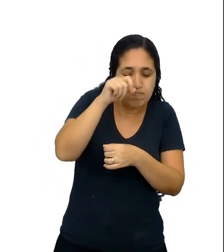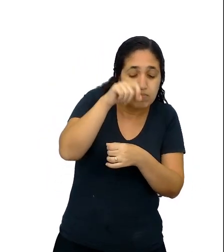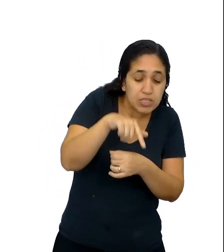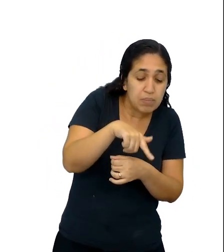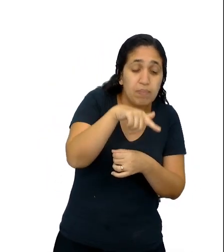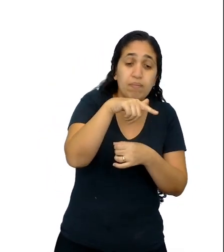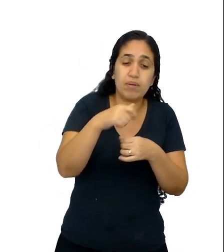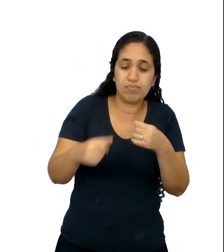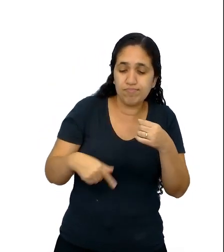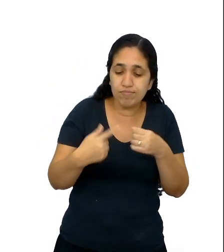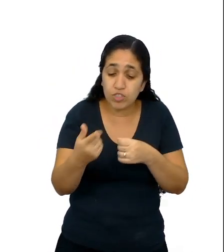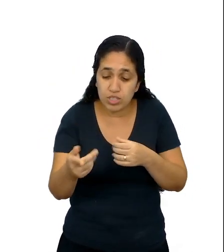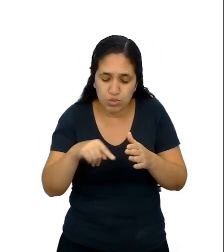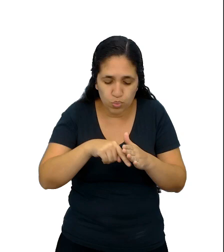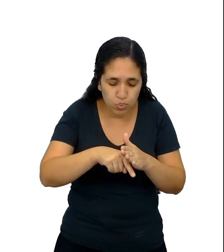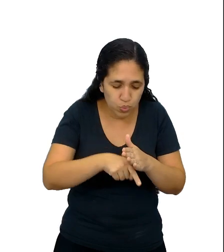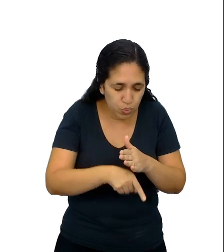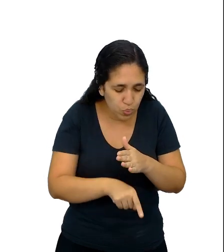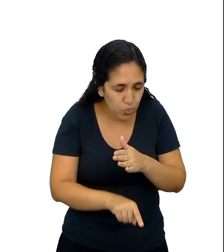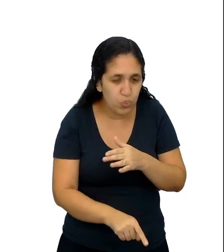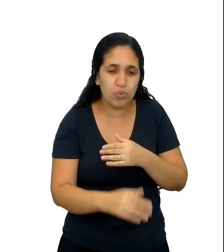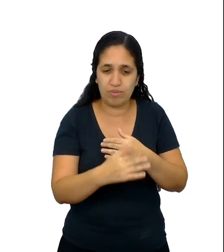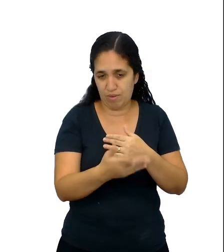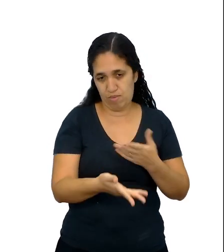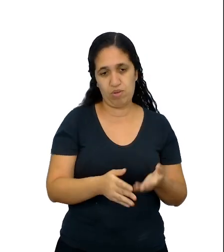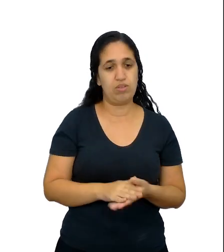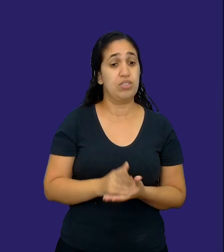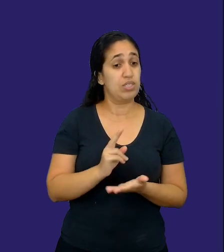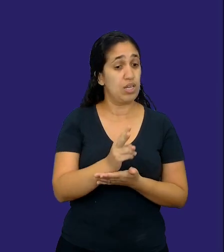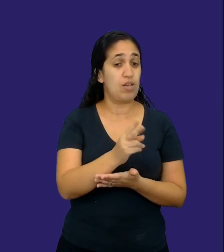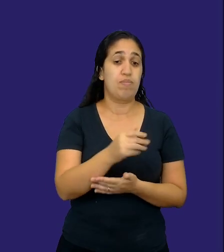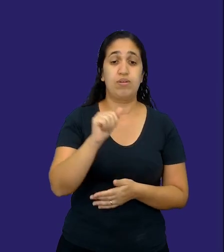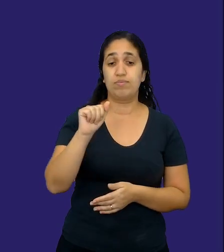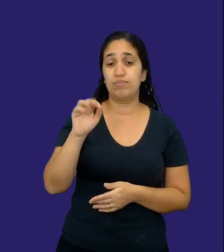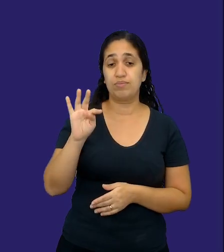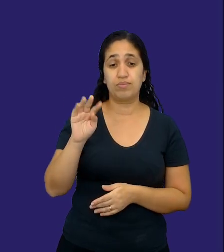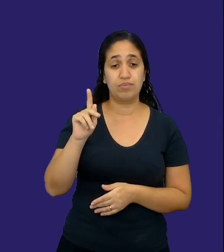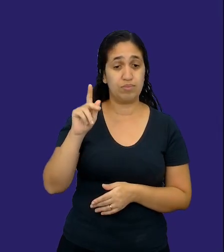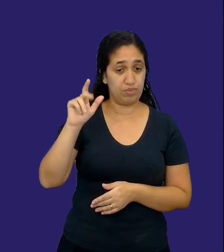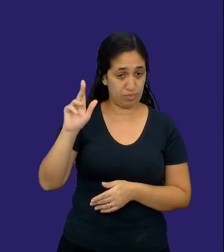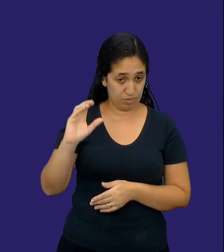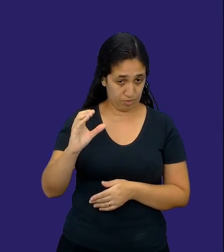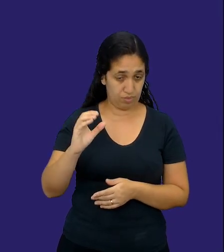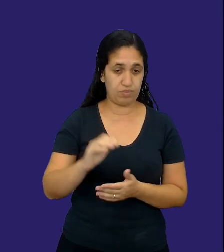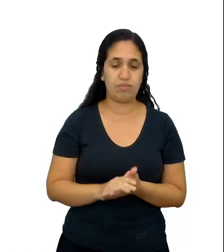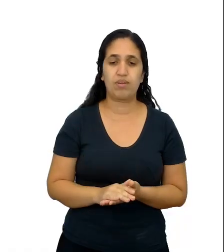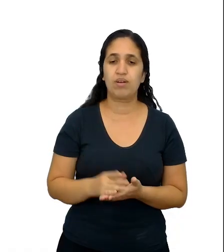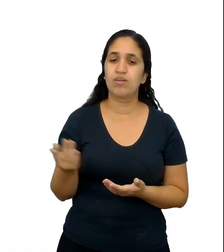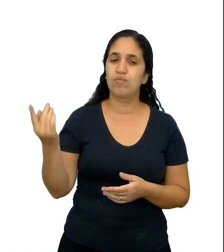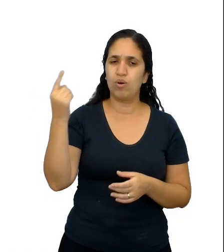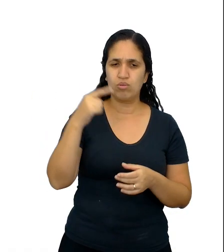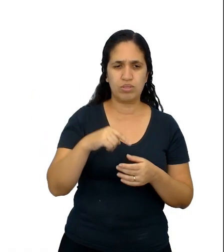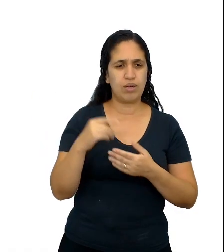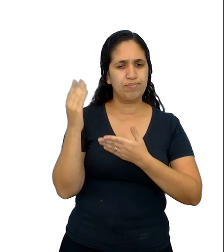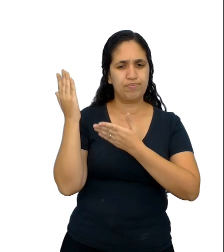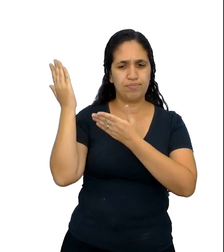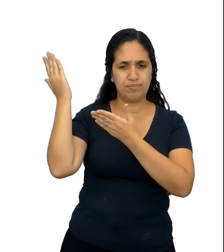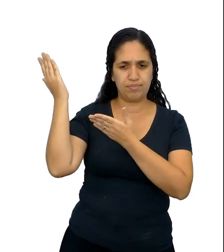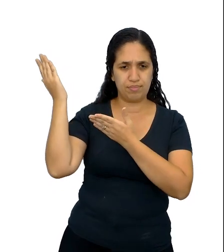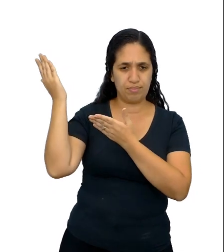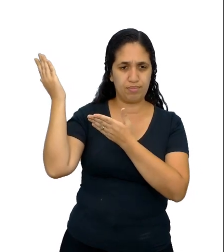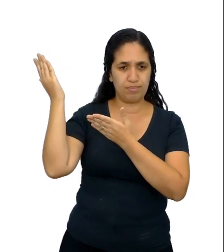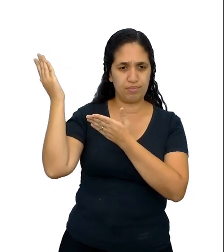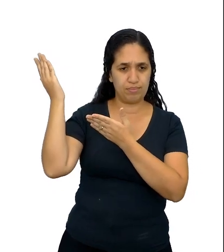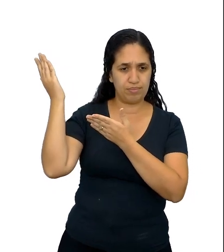vocês aprofundem esses estudos nas ATPCs, tá bom? Vamos retomar um pouco a pauta de etapa. Lá